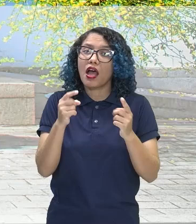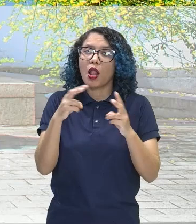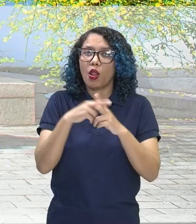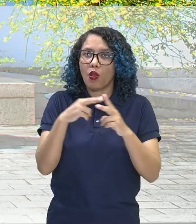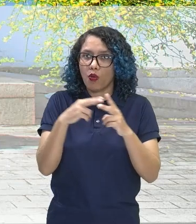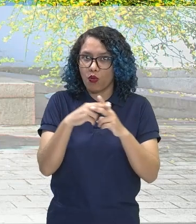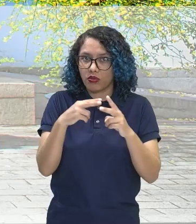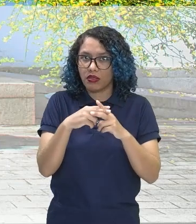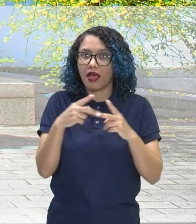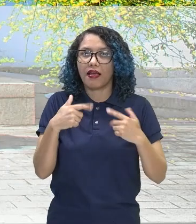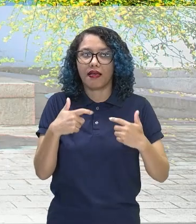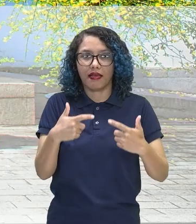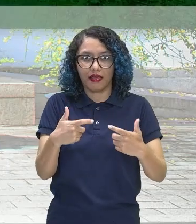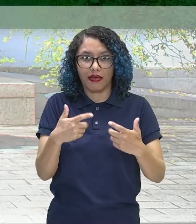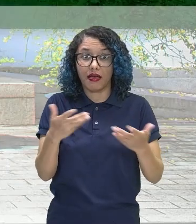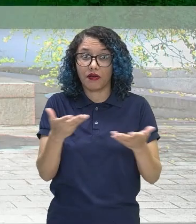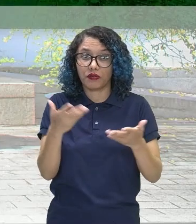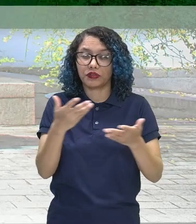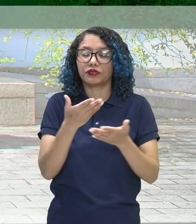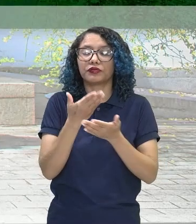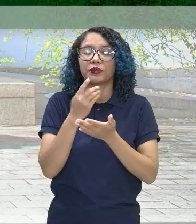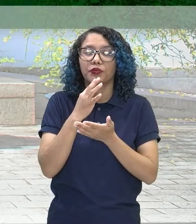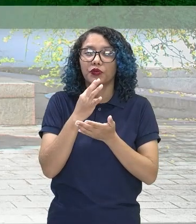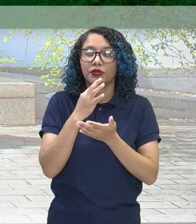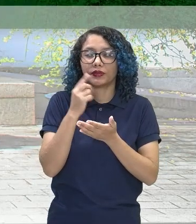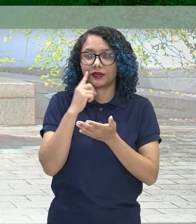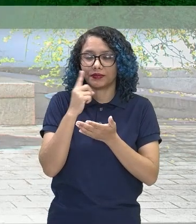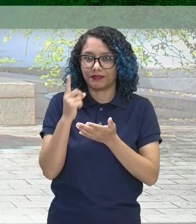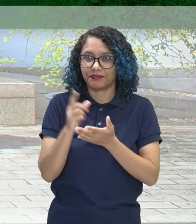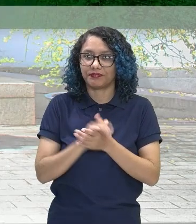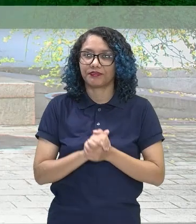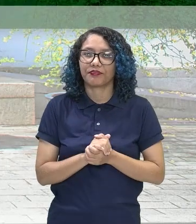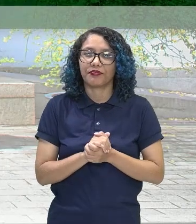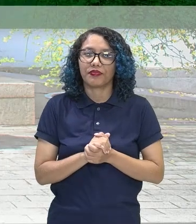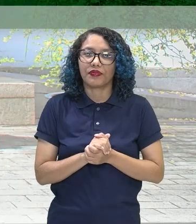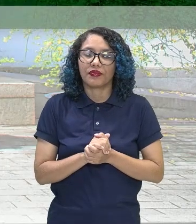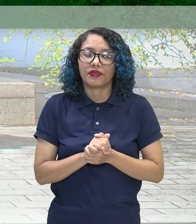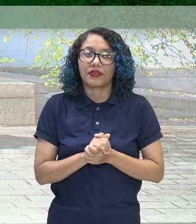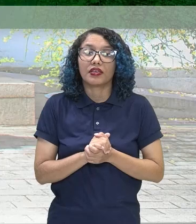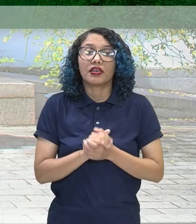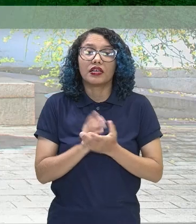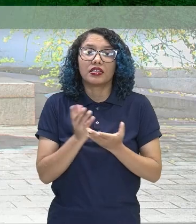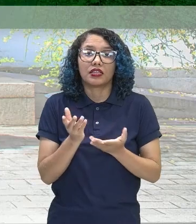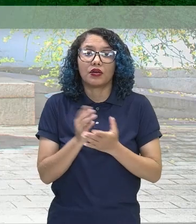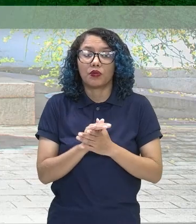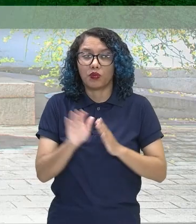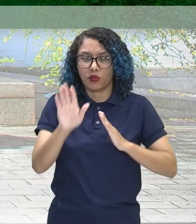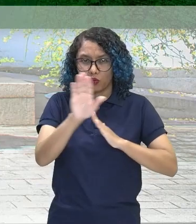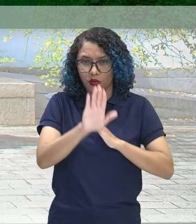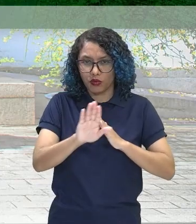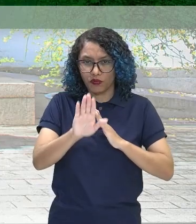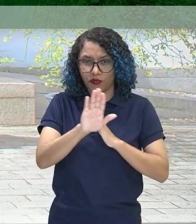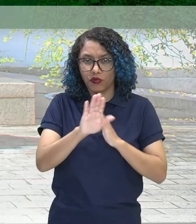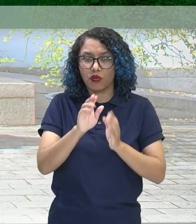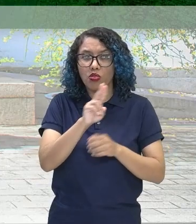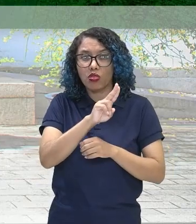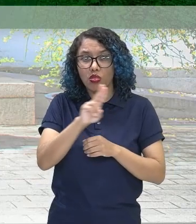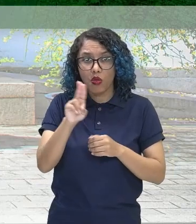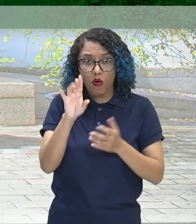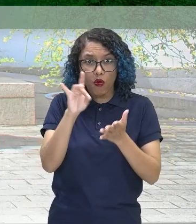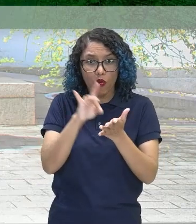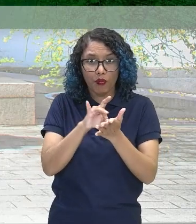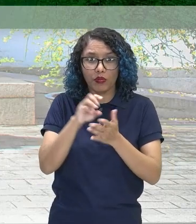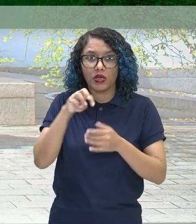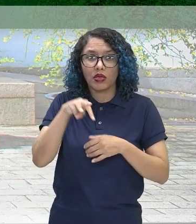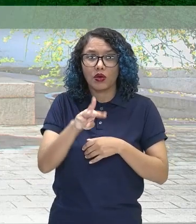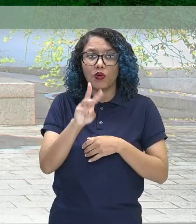conhecer um pouquinho dessa arte marcial? Então observem aí. O Kung Fu, originalmente, é chamado de